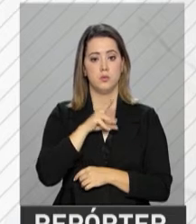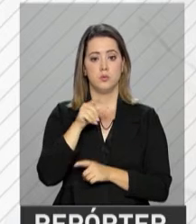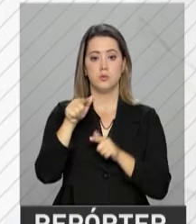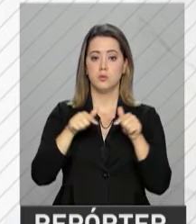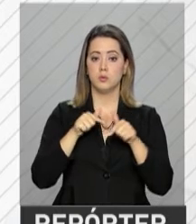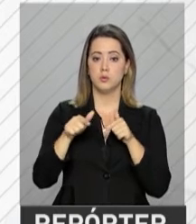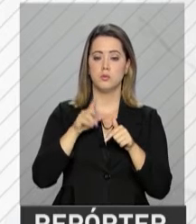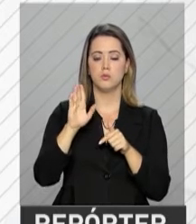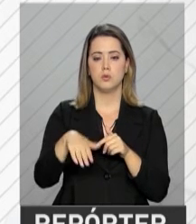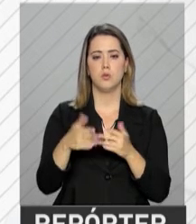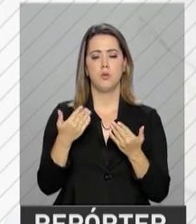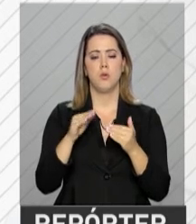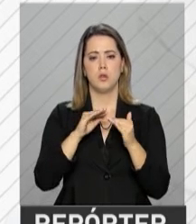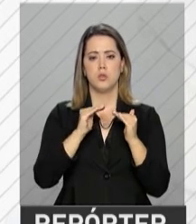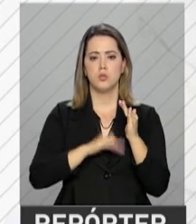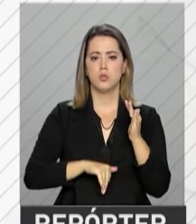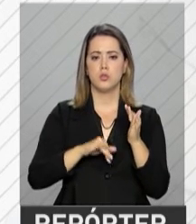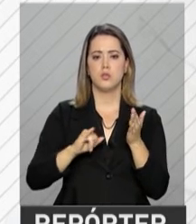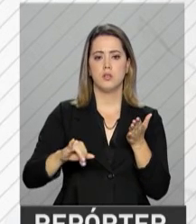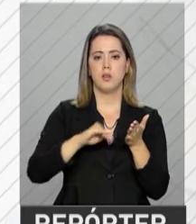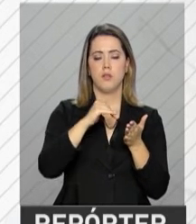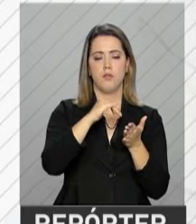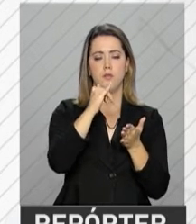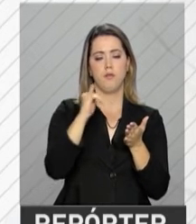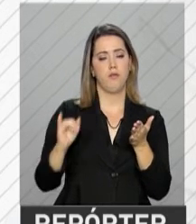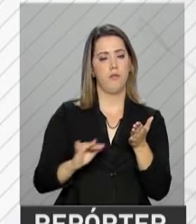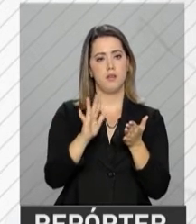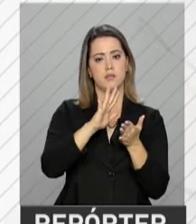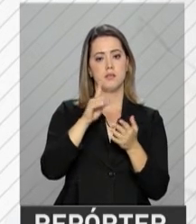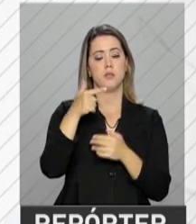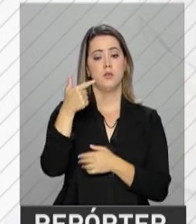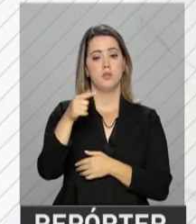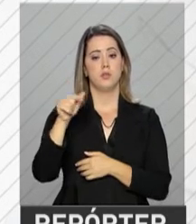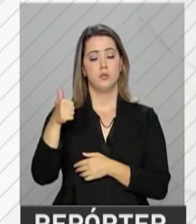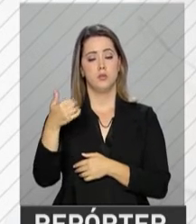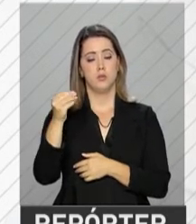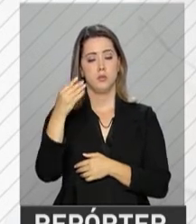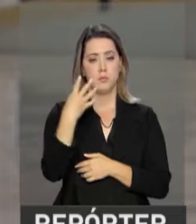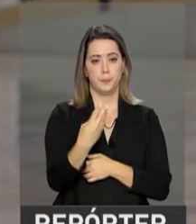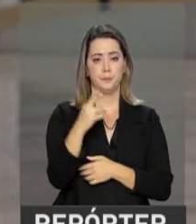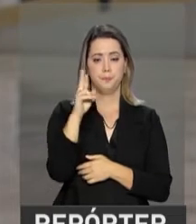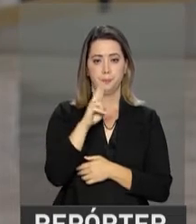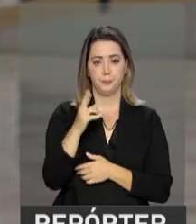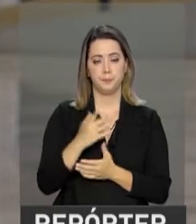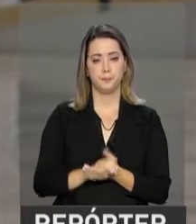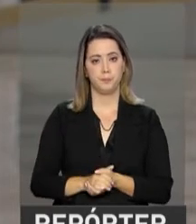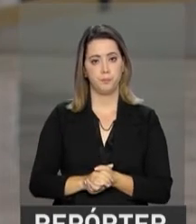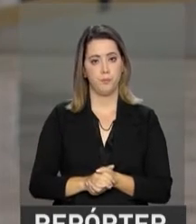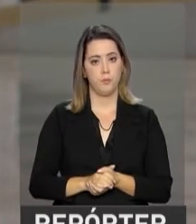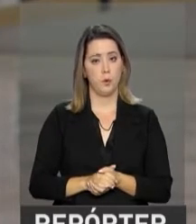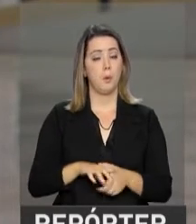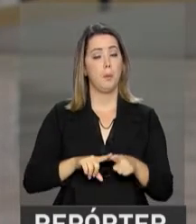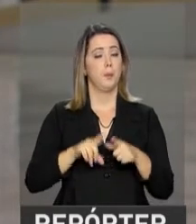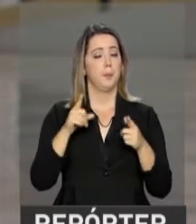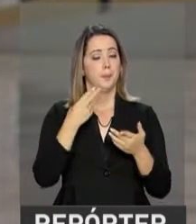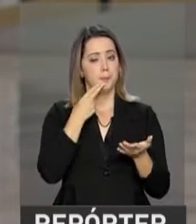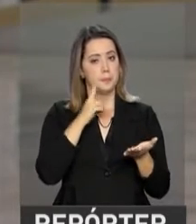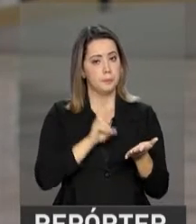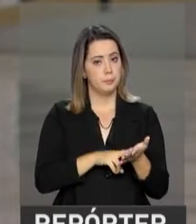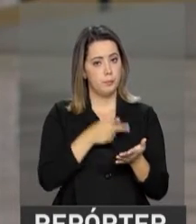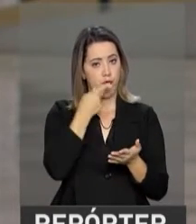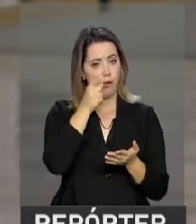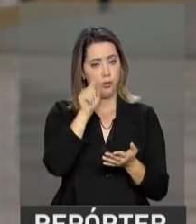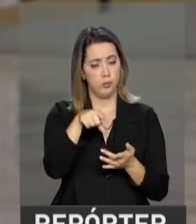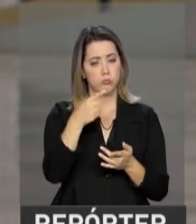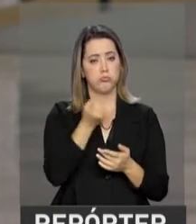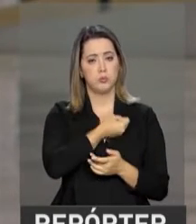trabalhador descontada a inflação é de 2104 reais em nota o ministério do trabalho comentou